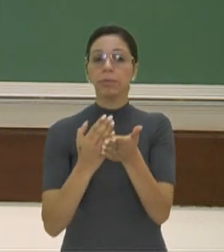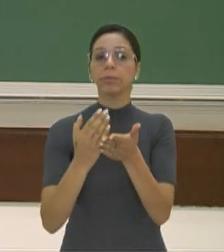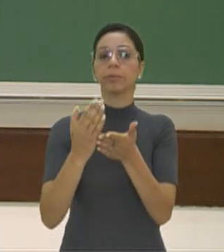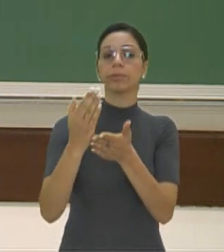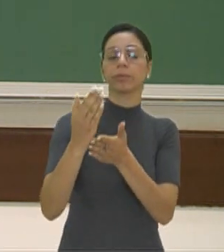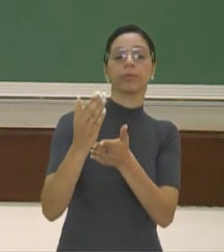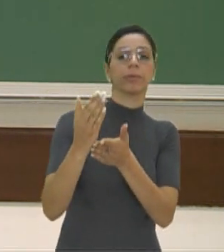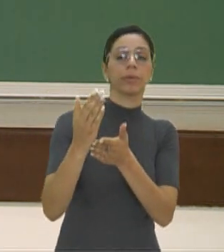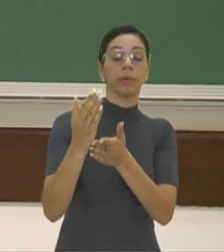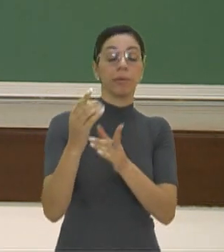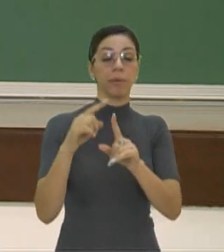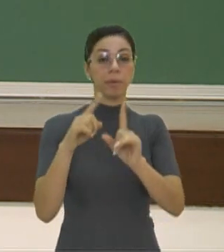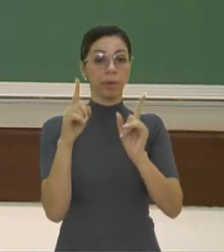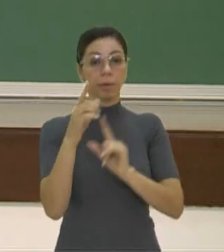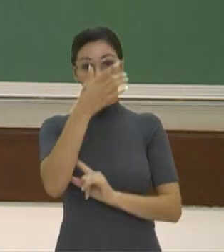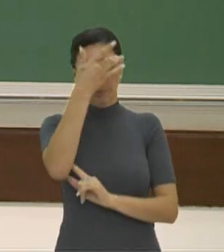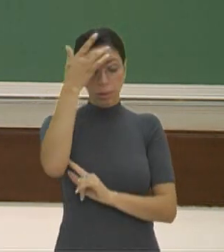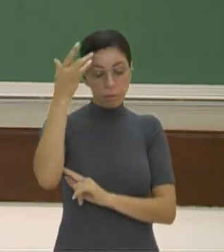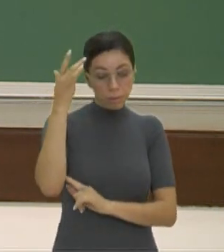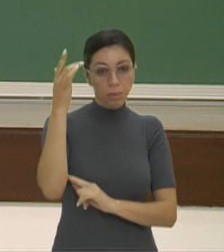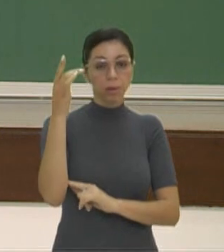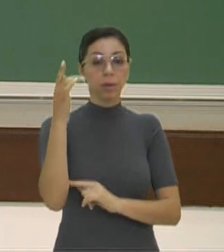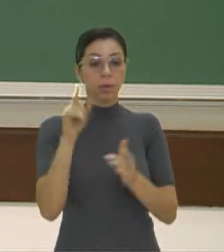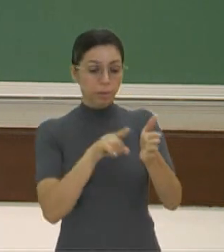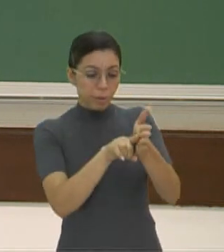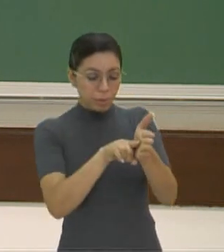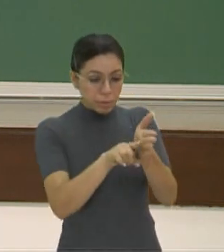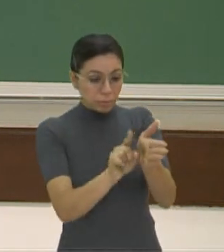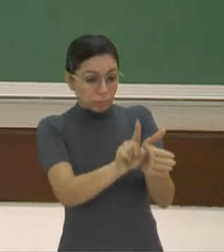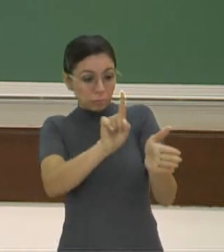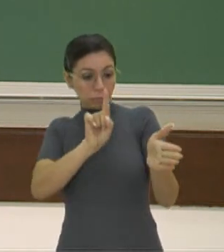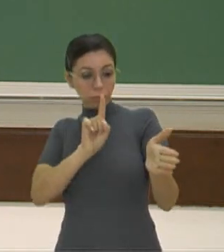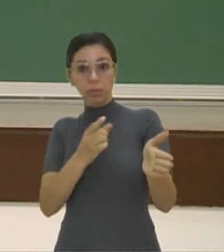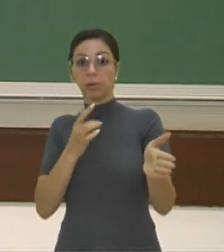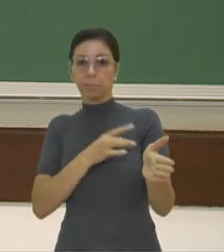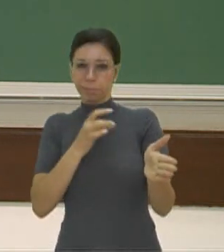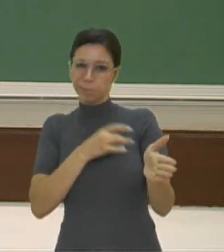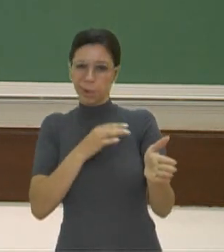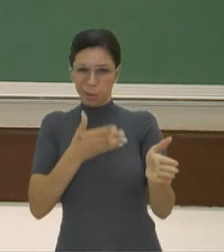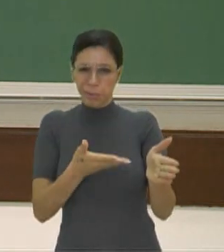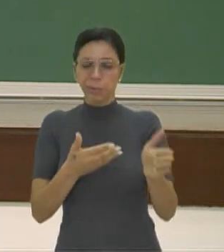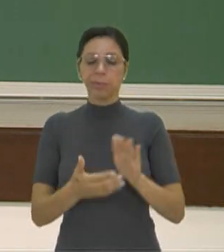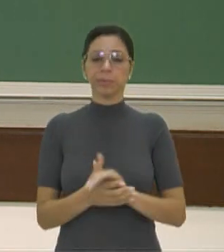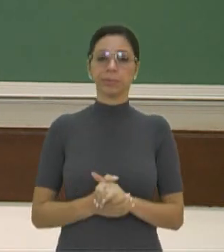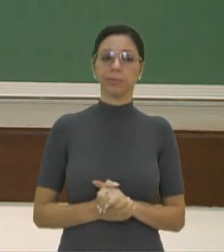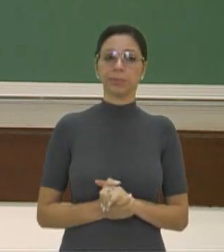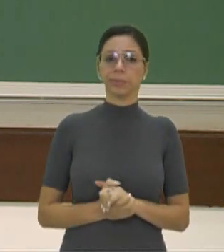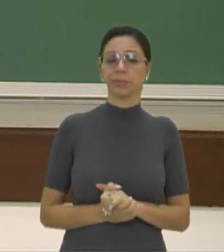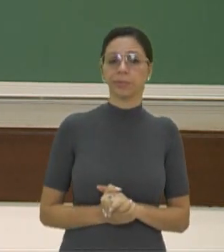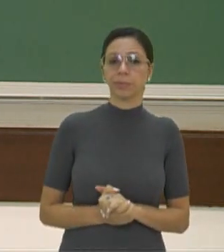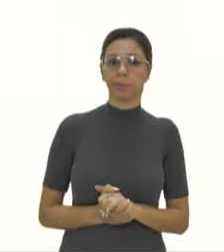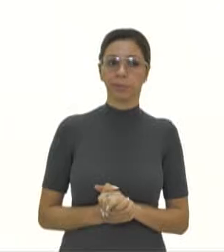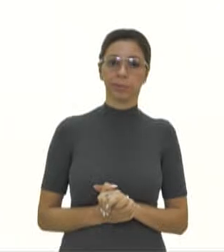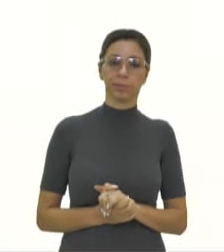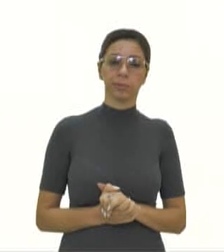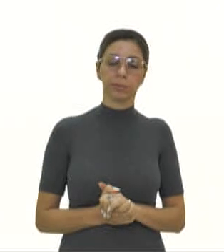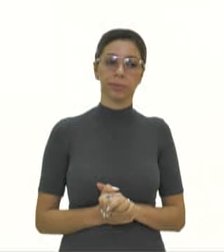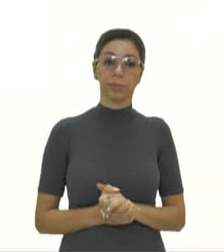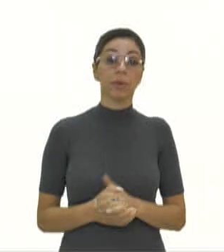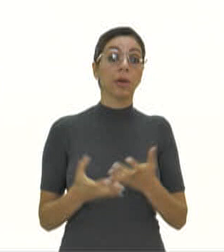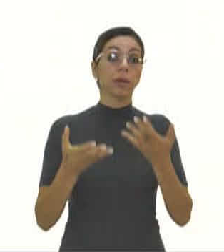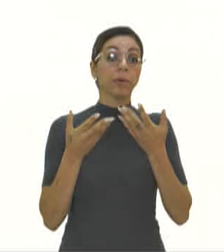muito receio das suas aplicações, né? Nesse caso, eu quero que vocês observem o